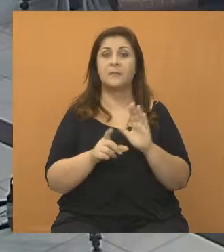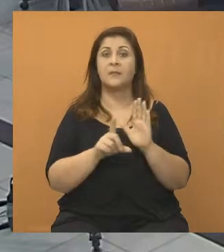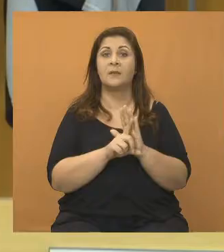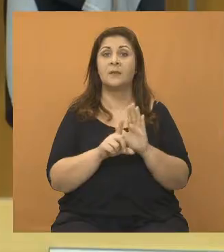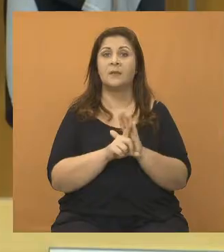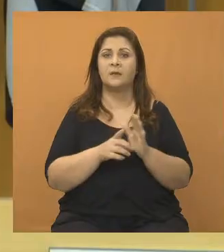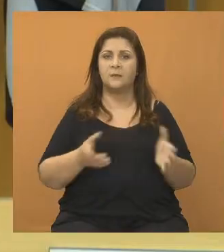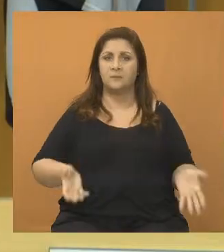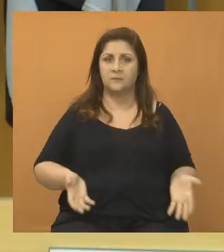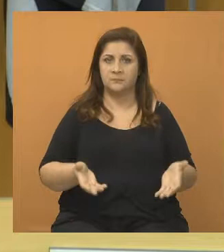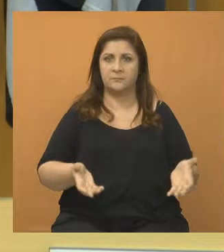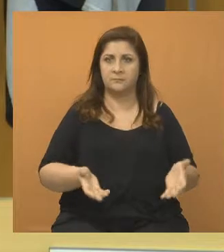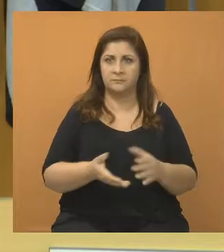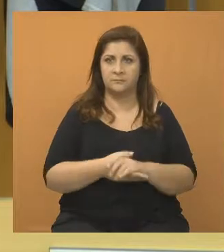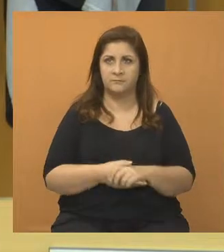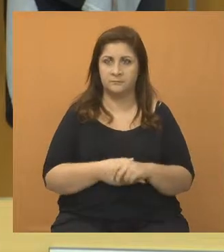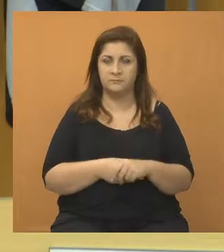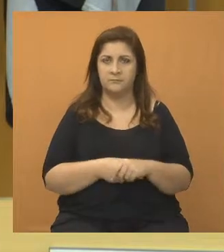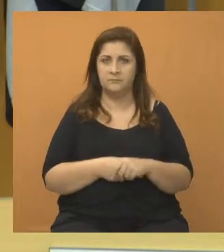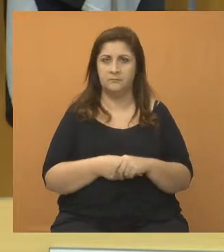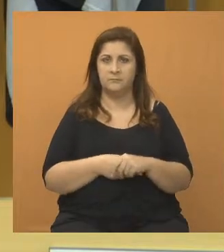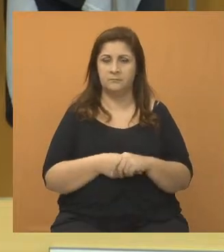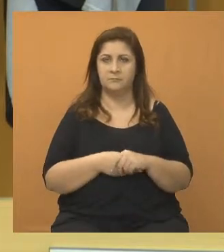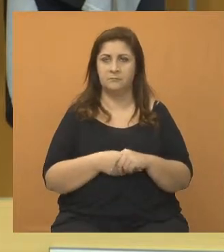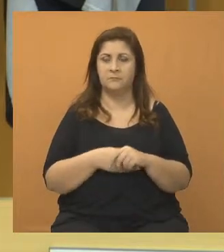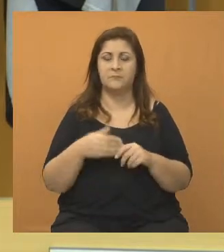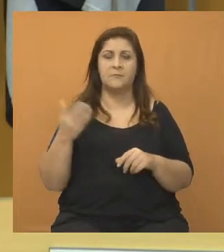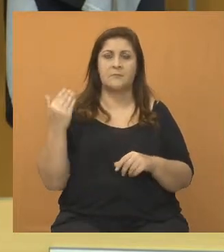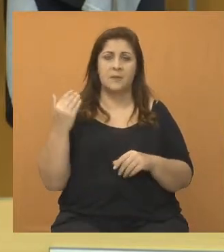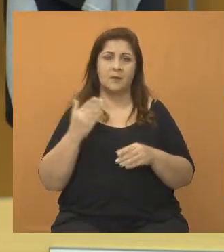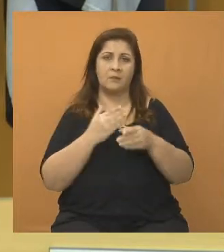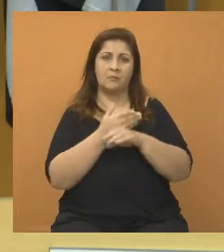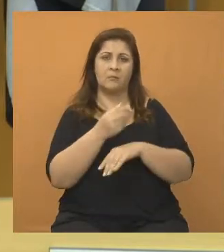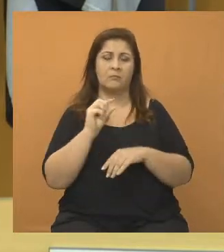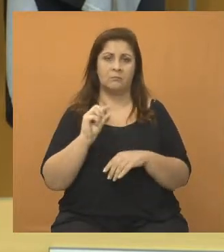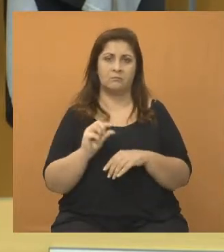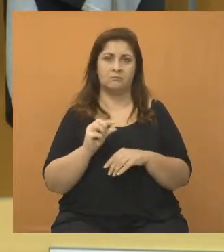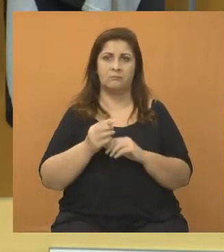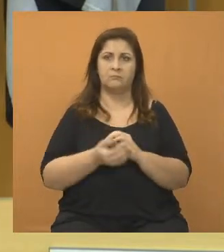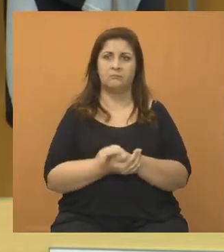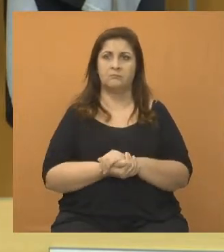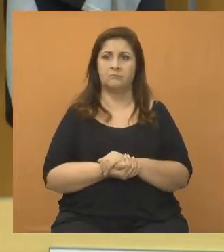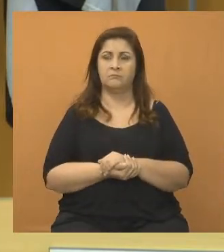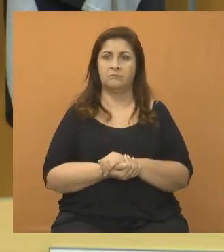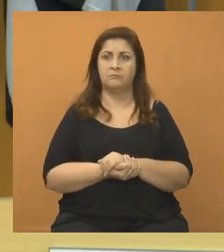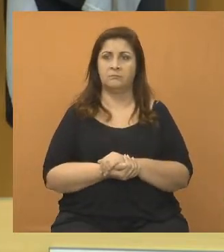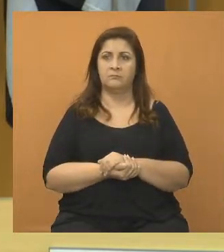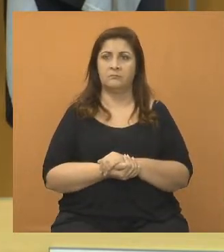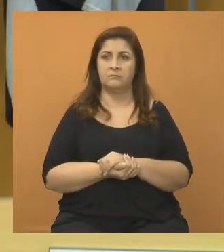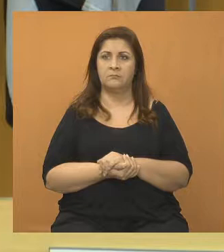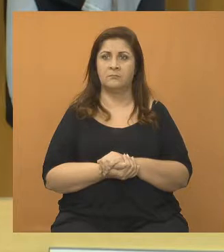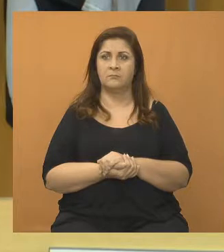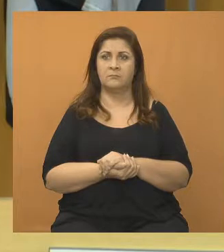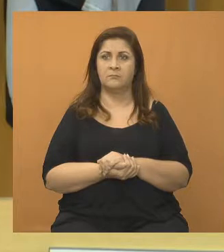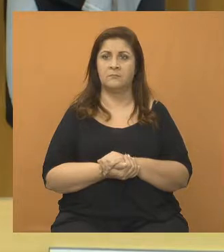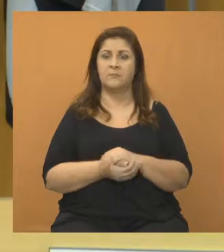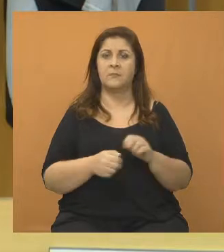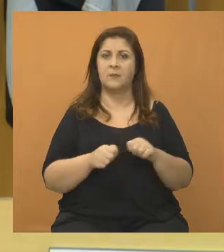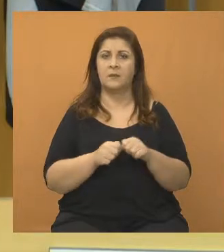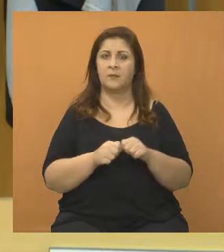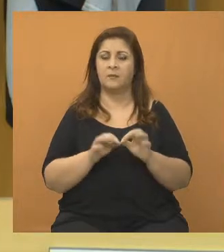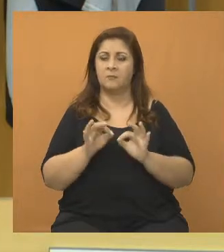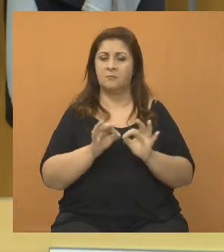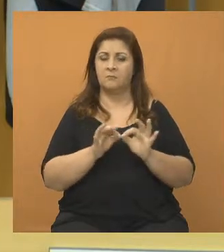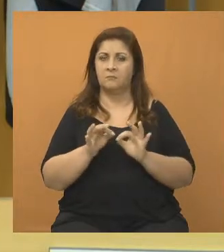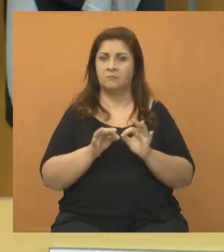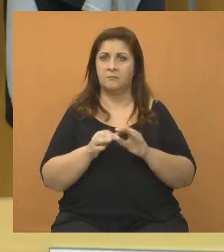LIC estava muito baixa no orçamento que foi aprovado no ano anterior, quando a gente assumiu, e agora a gente fez um um reajuste